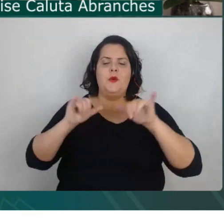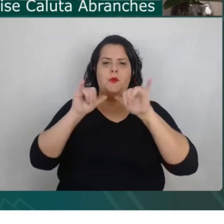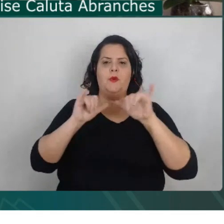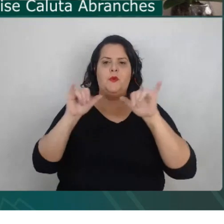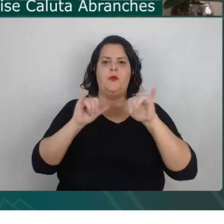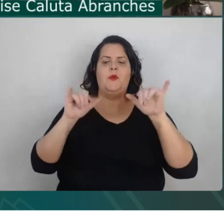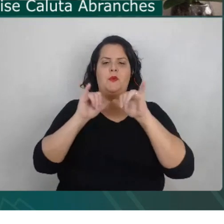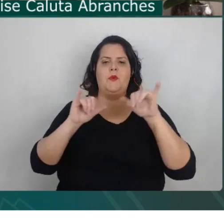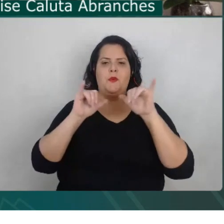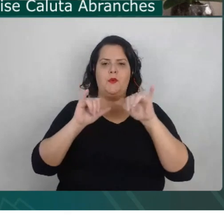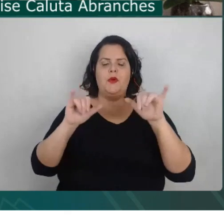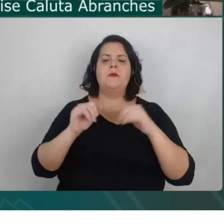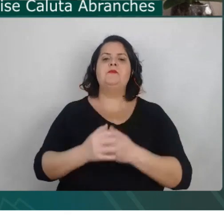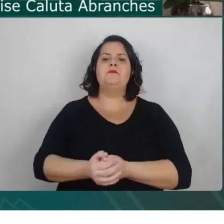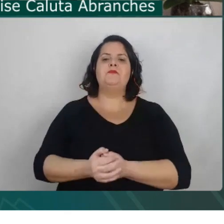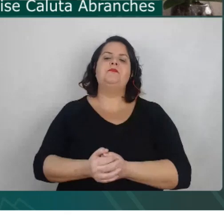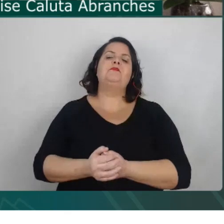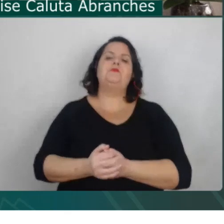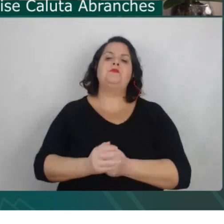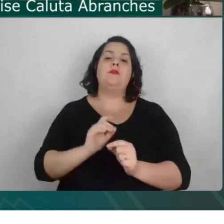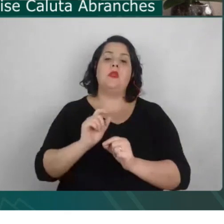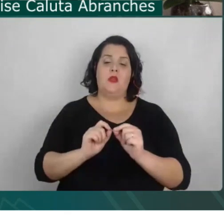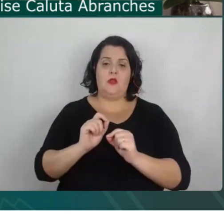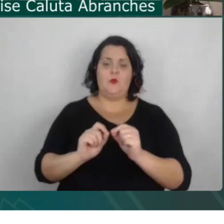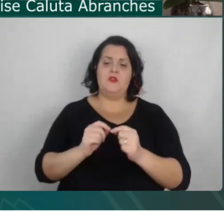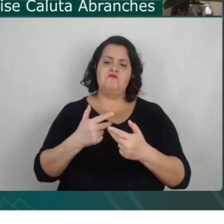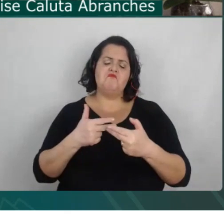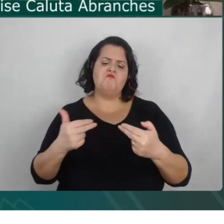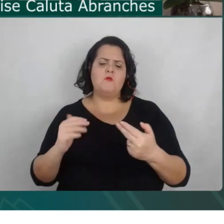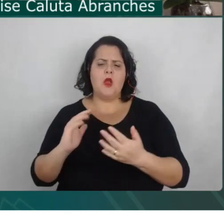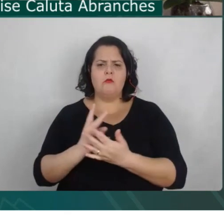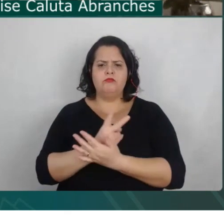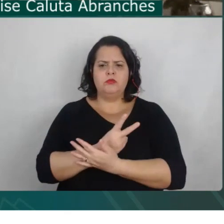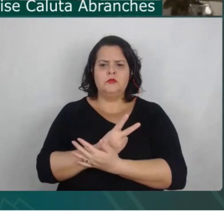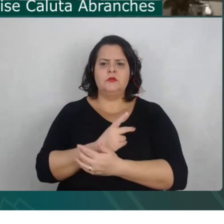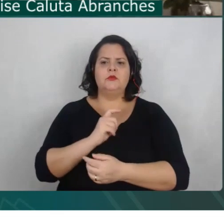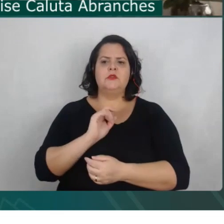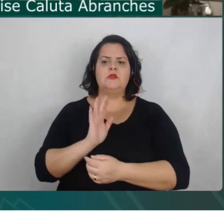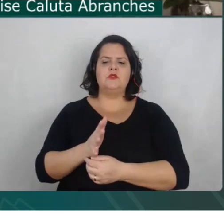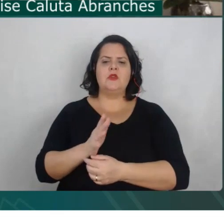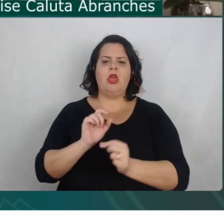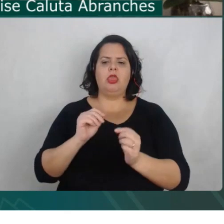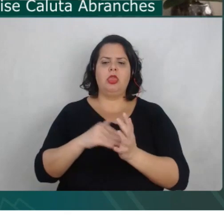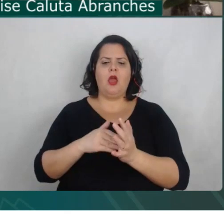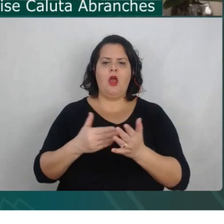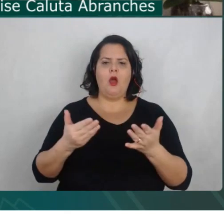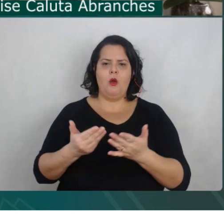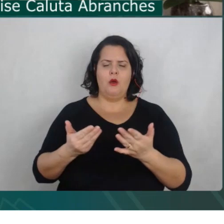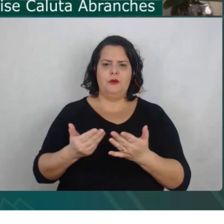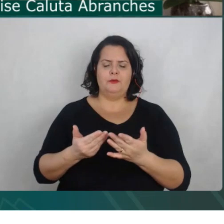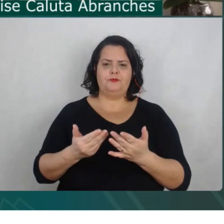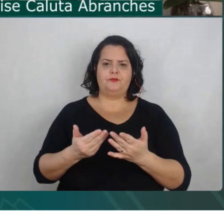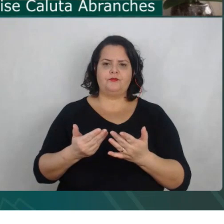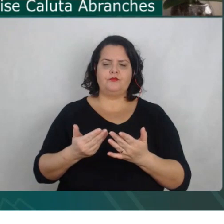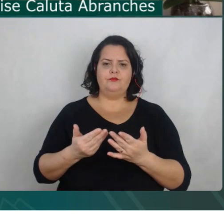bem. E de evento adverso, o que nós vimos até hoje? Mais de